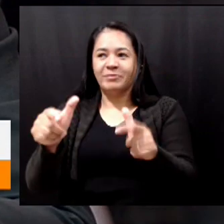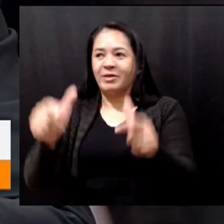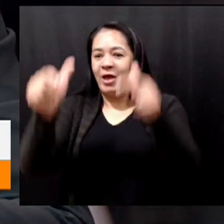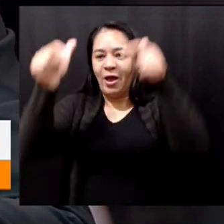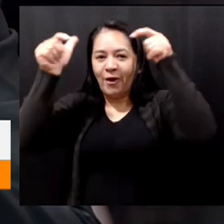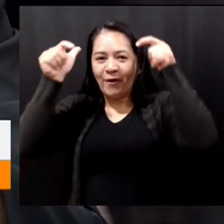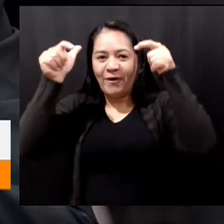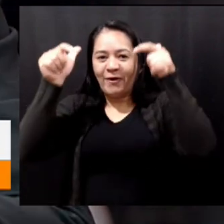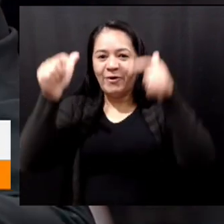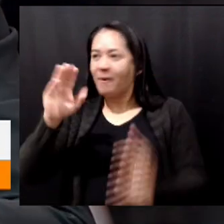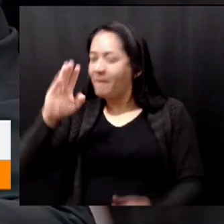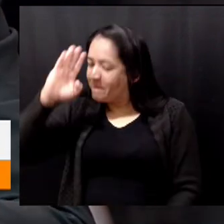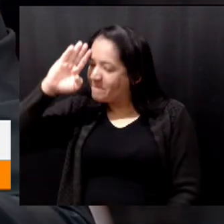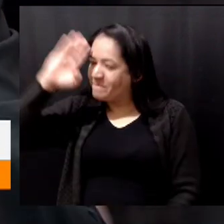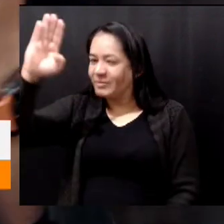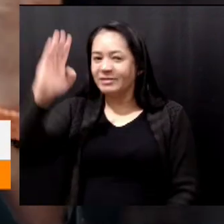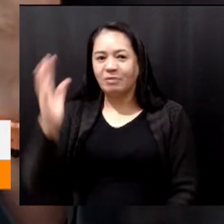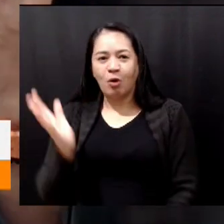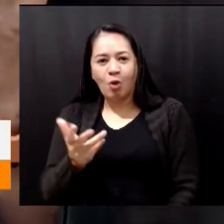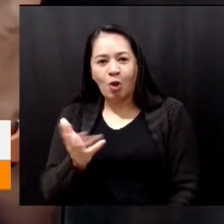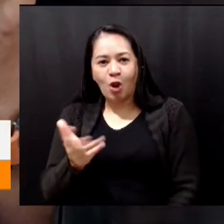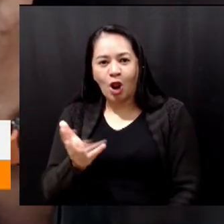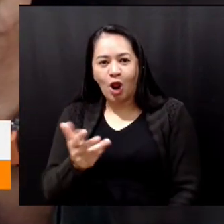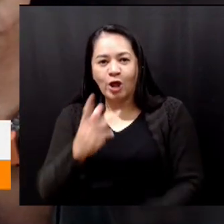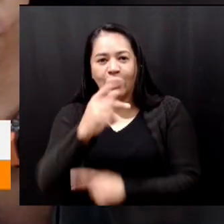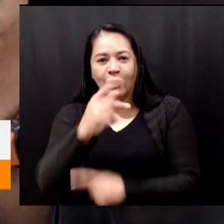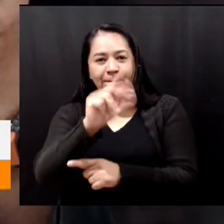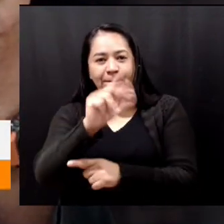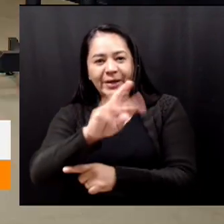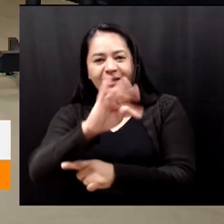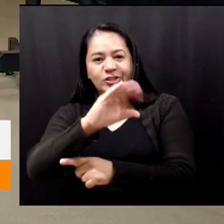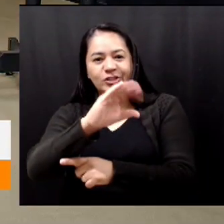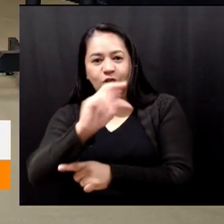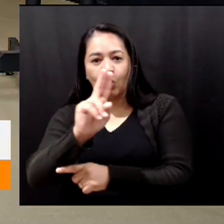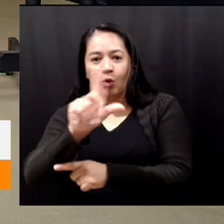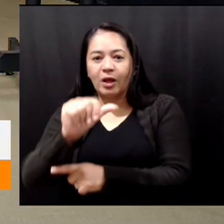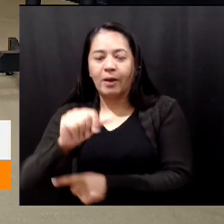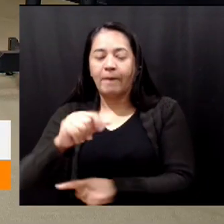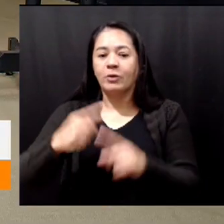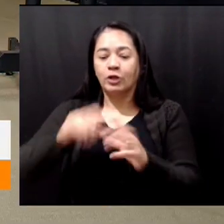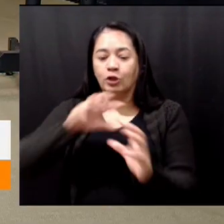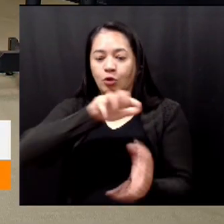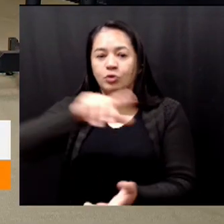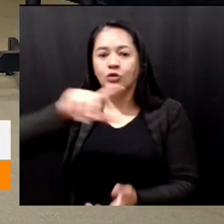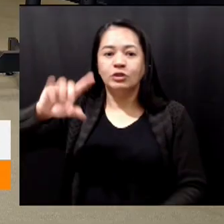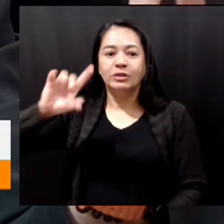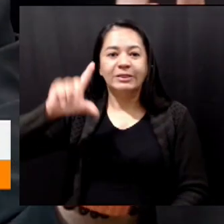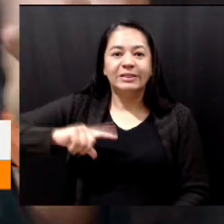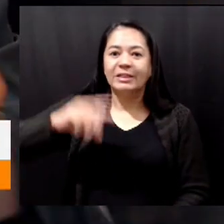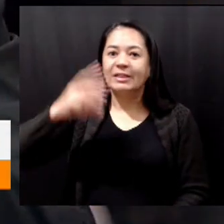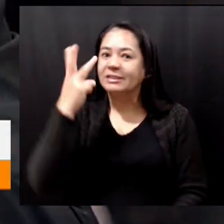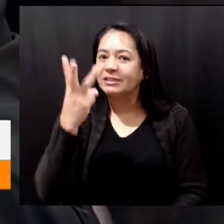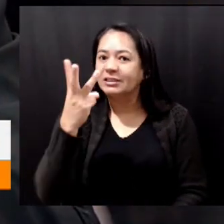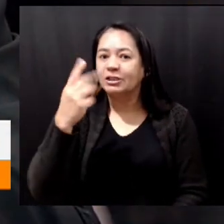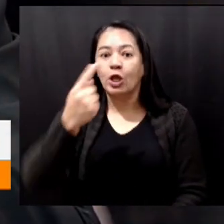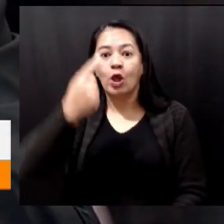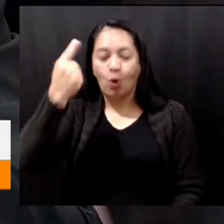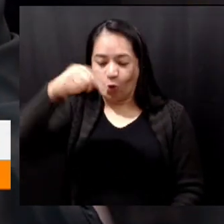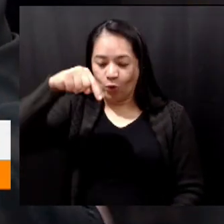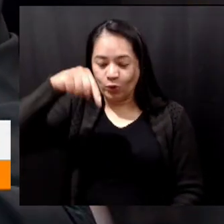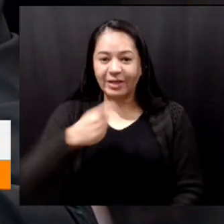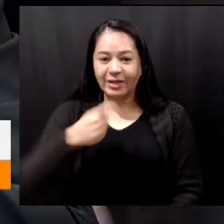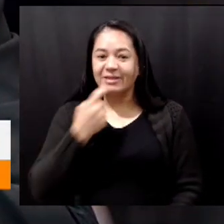de partícula de nível 4, que só tem 3 no mundo. Uau! Um deles está aqui. Então, trazendo